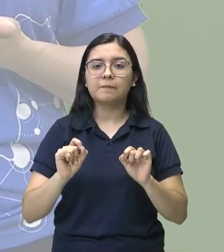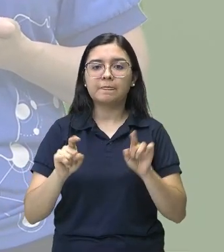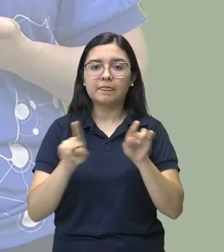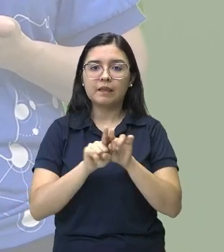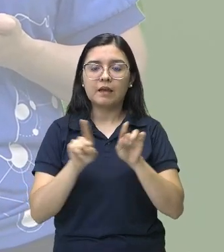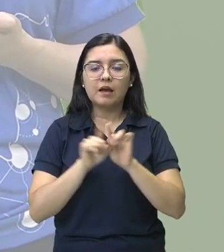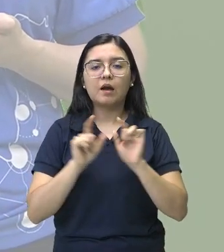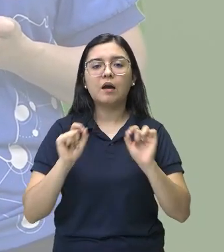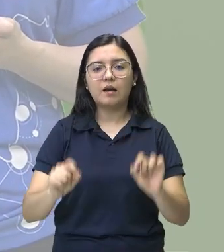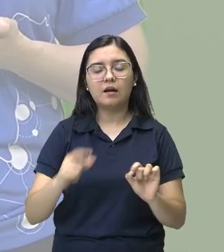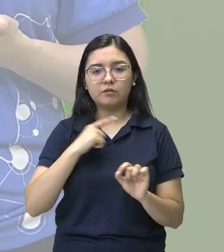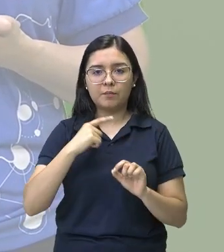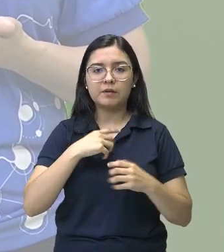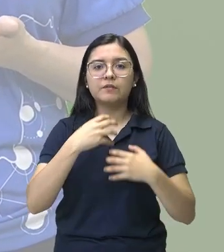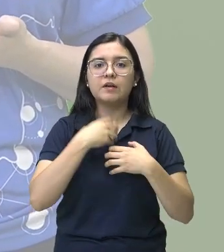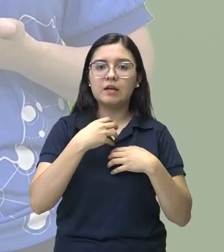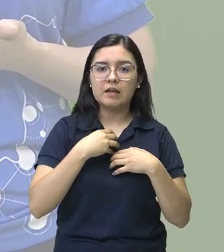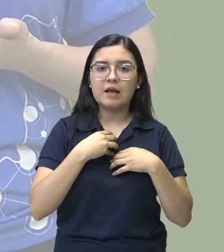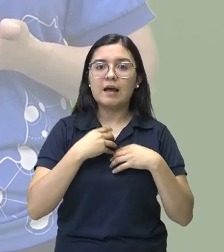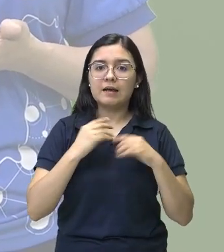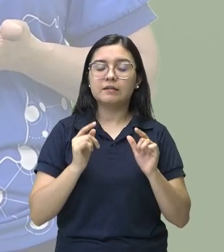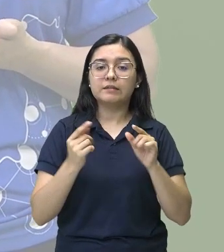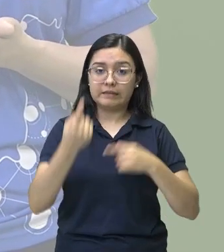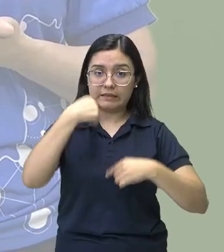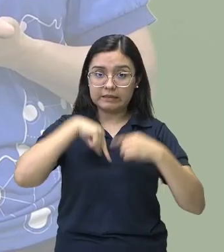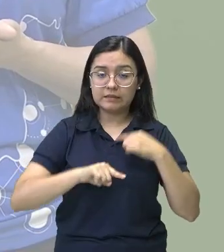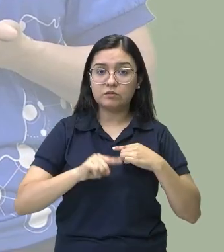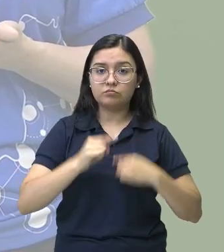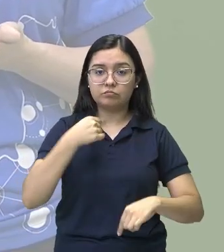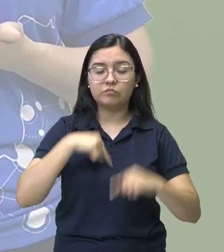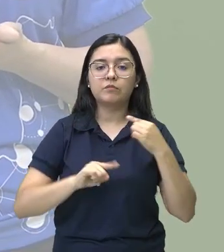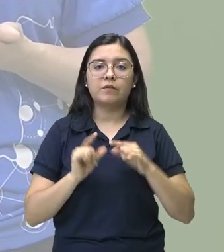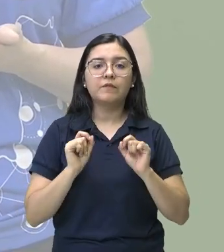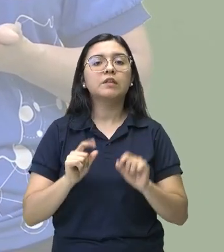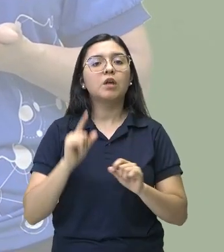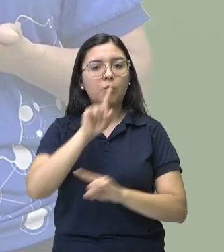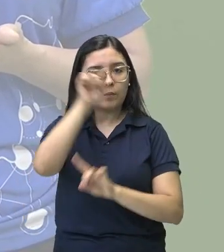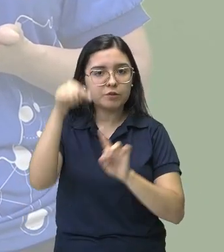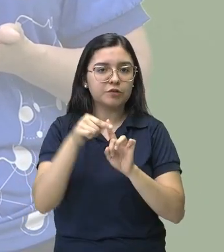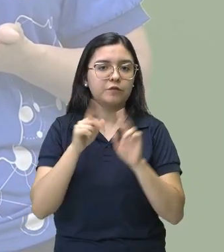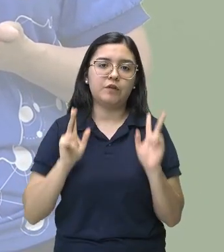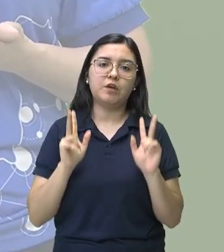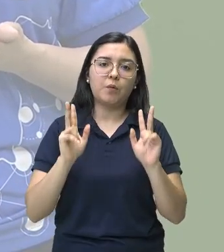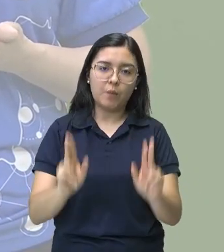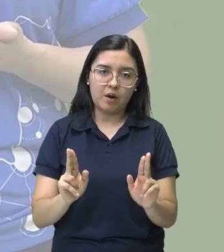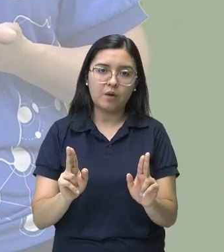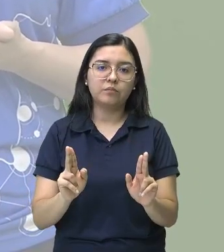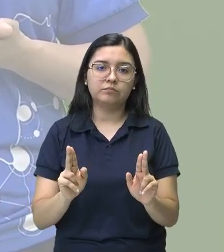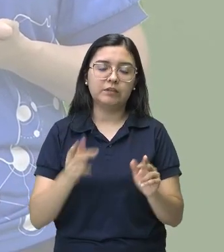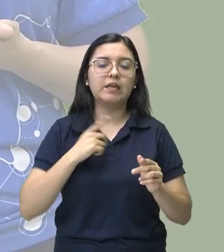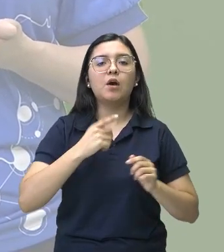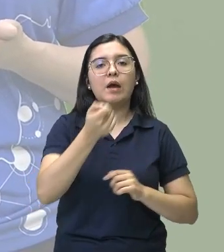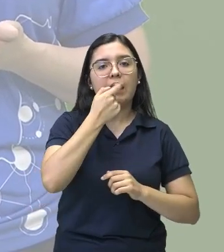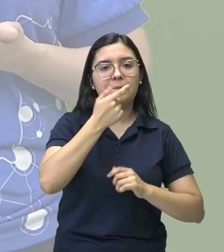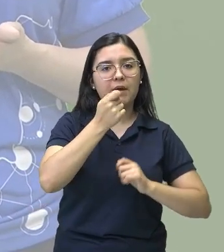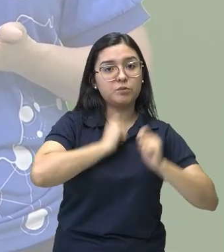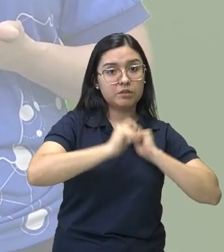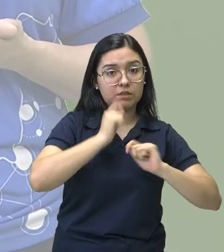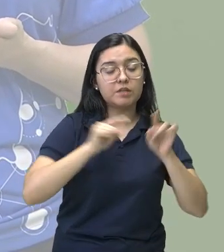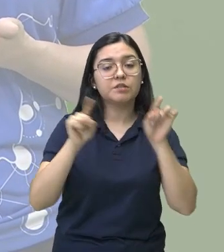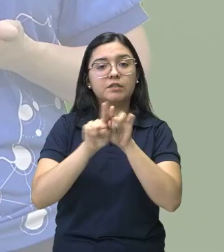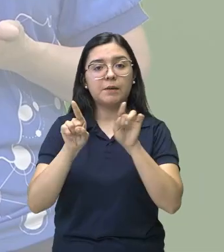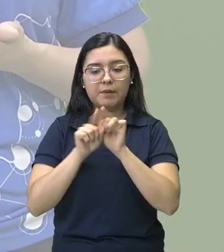da fisiologia, né, a ação deles no organismo vai ter o mesmo fim. no final das contas, né?